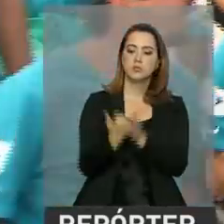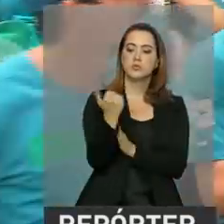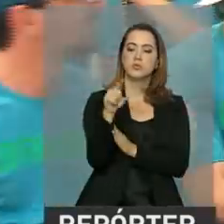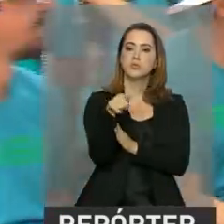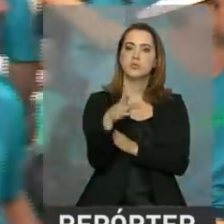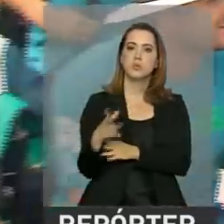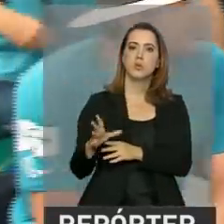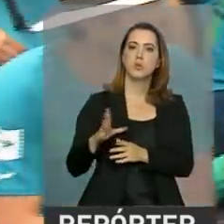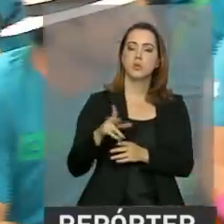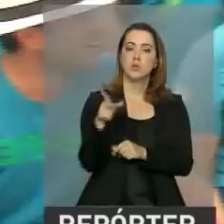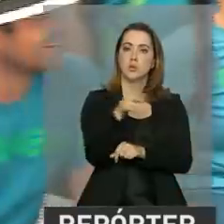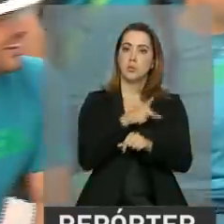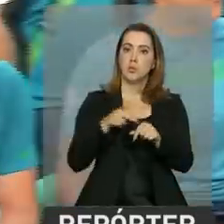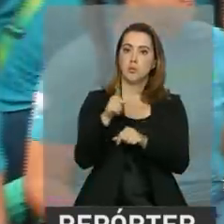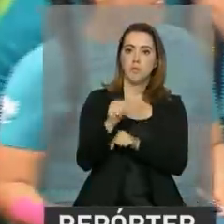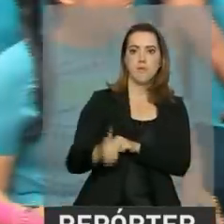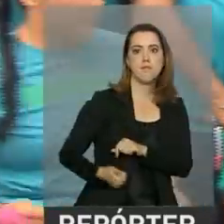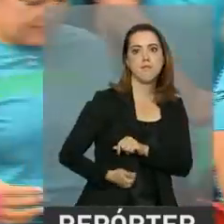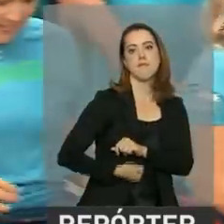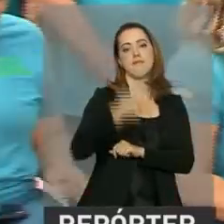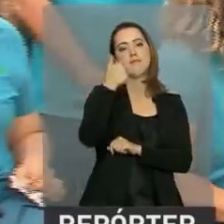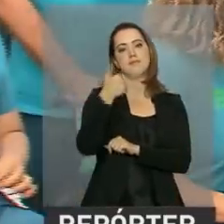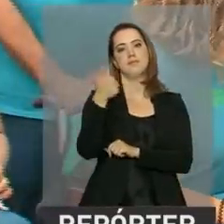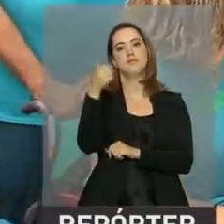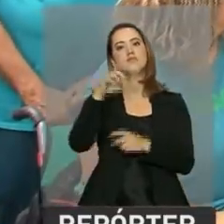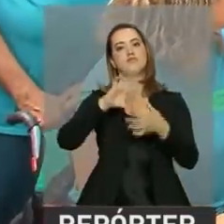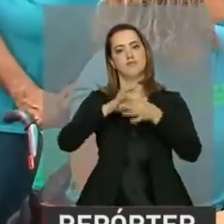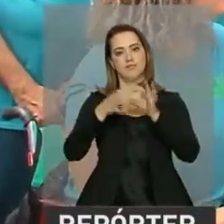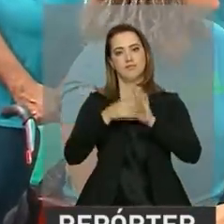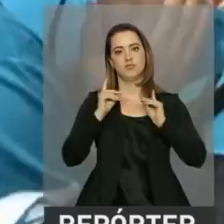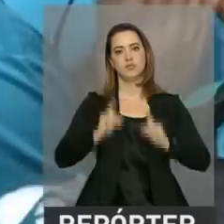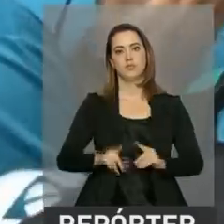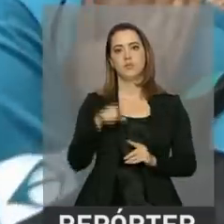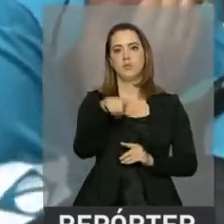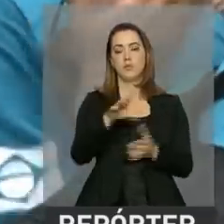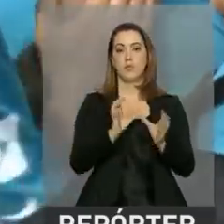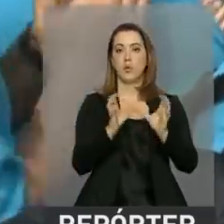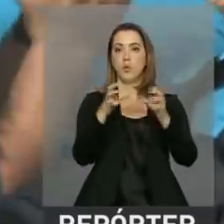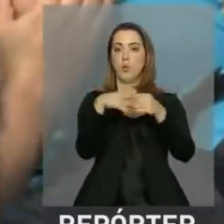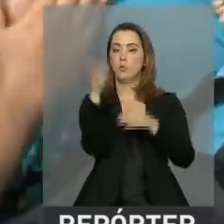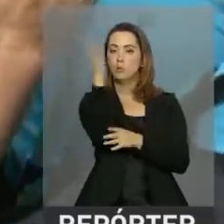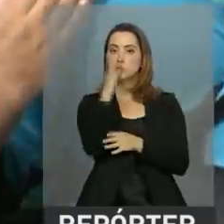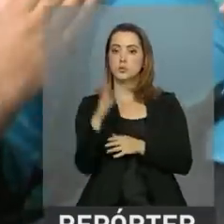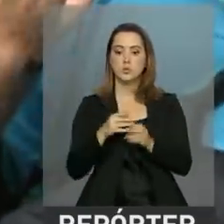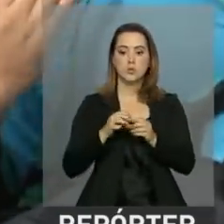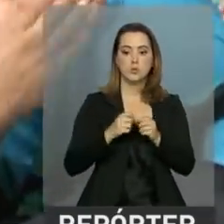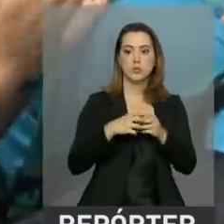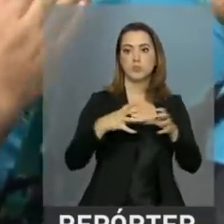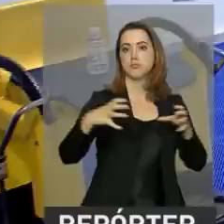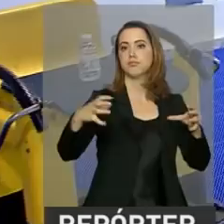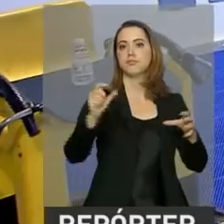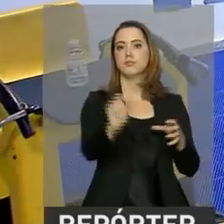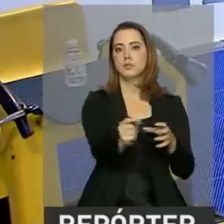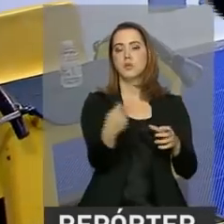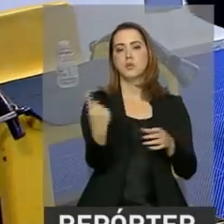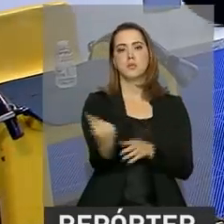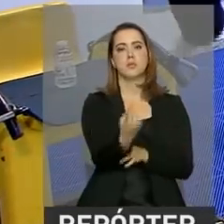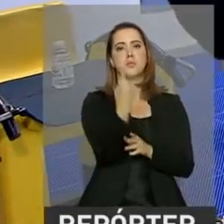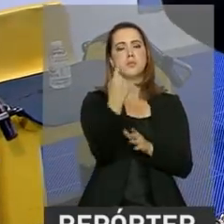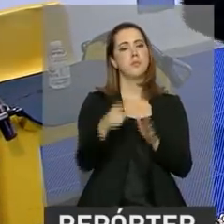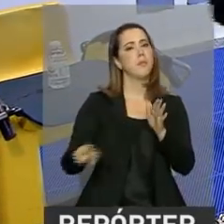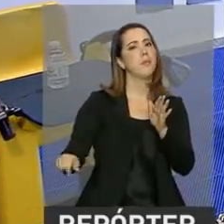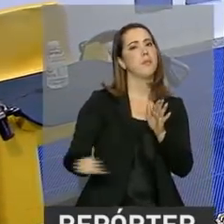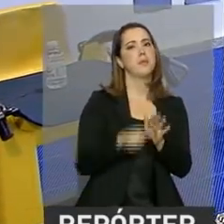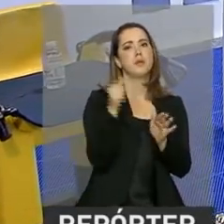as potências paralímpicas. A delegação brasileira é a maior da história e, pela primeira vez, o país vai participar de todas